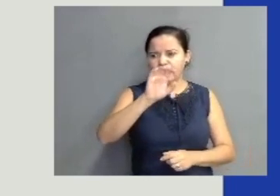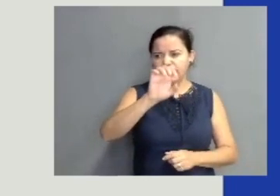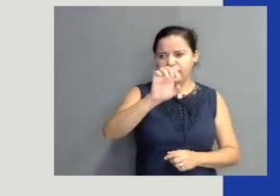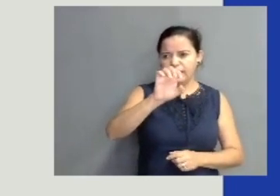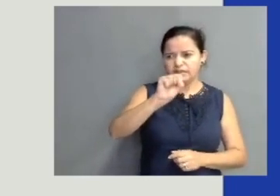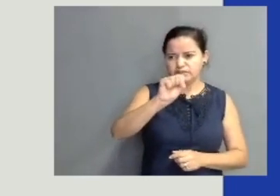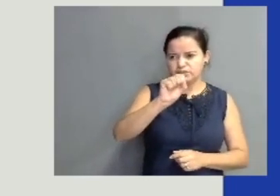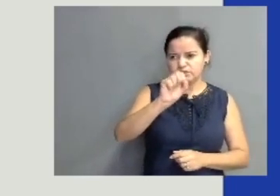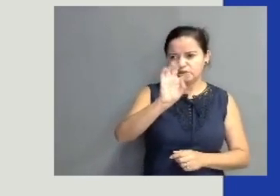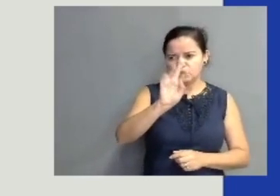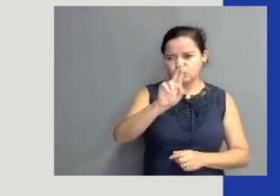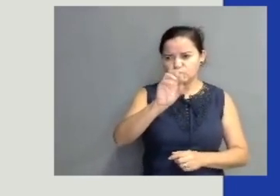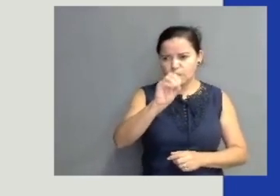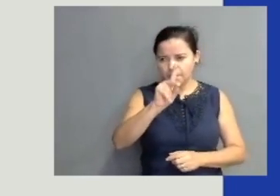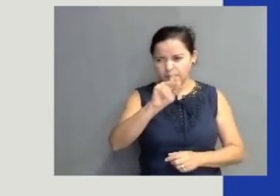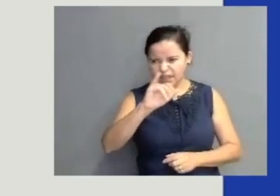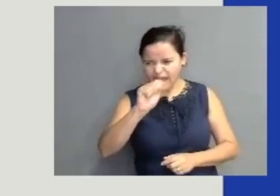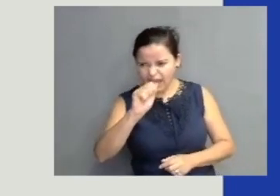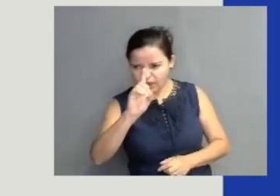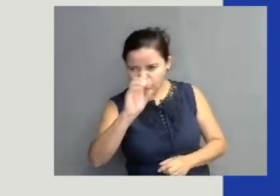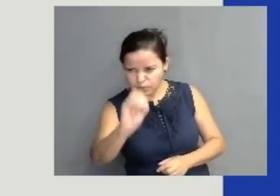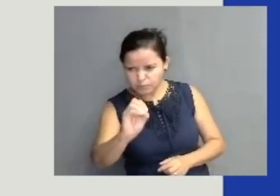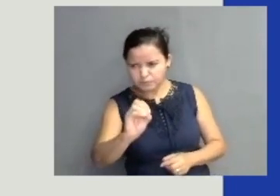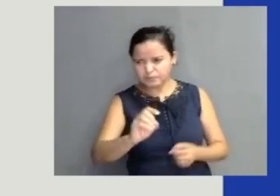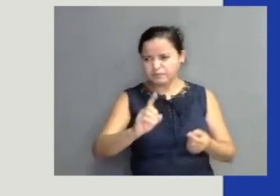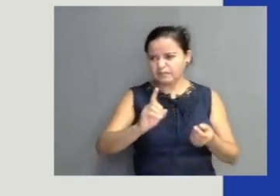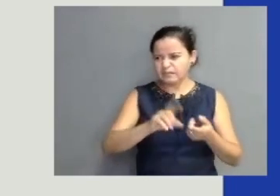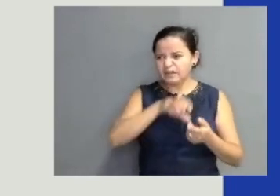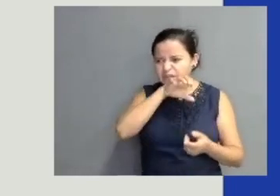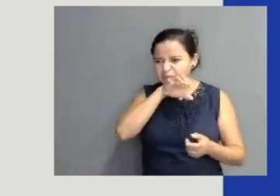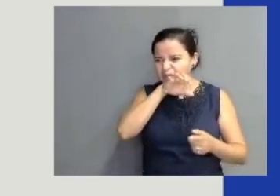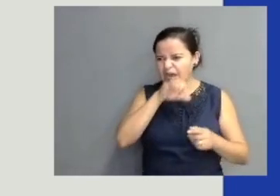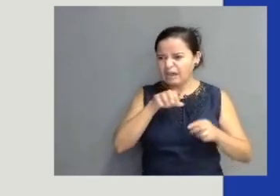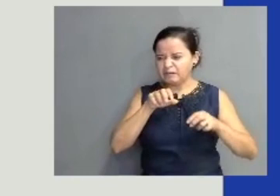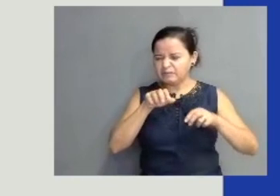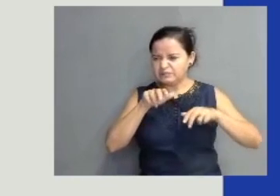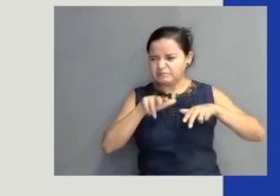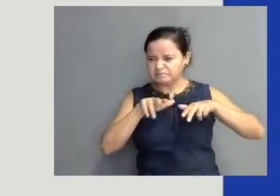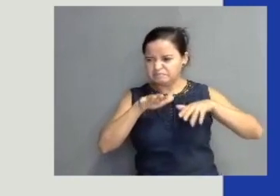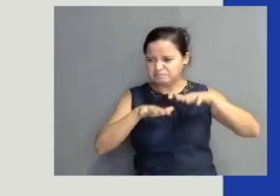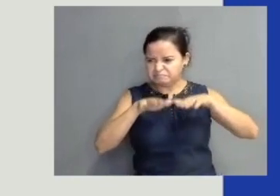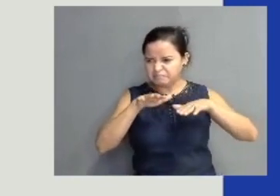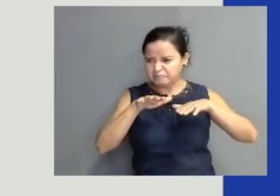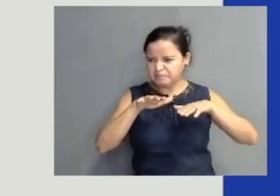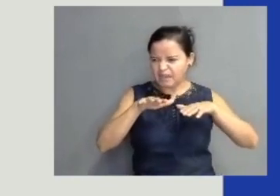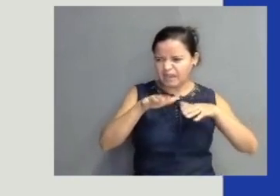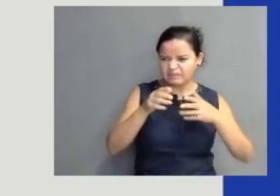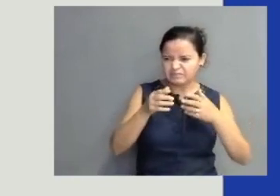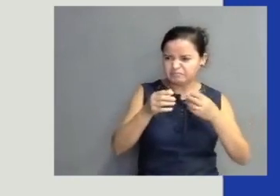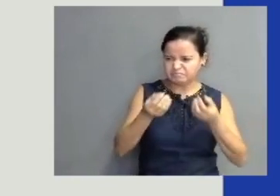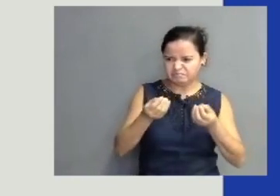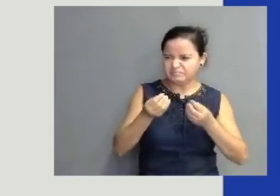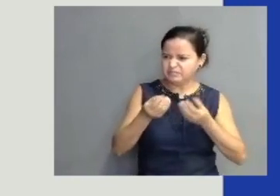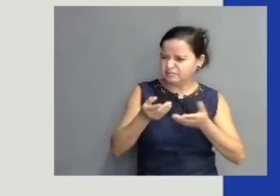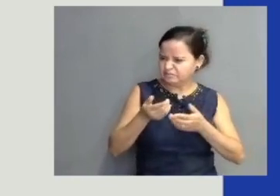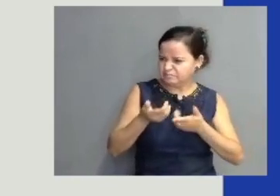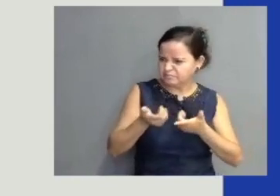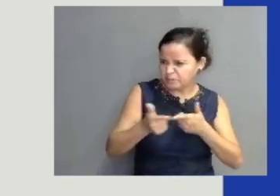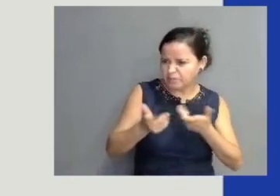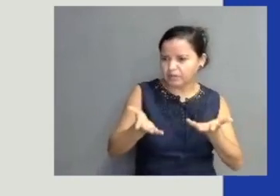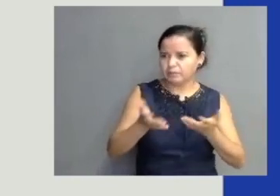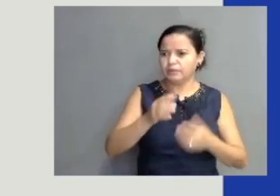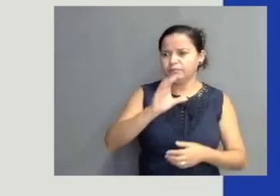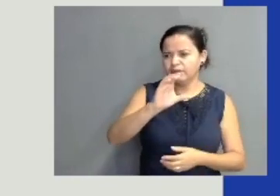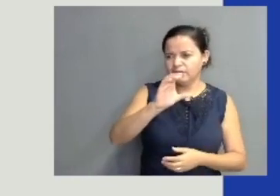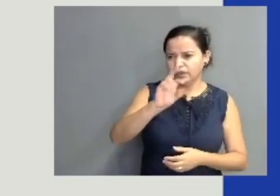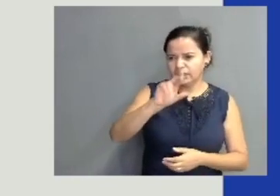pelo flexível e resistente do alto da cabeça, o pescoço, de caudas, né, caudas de cavalos e de